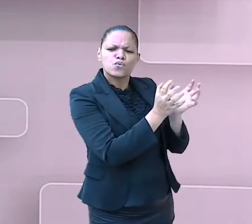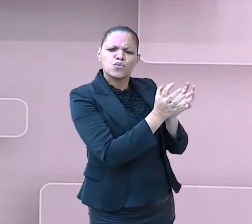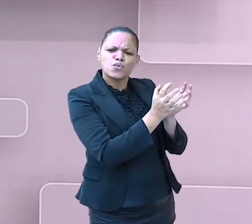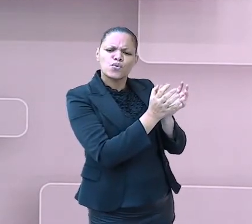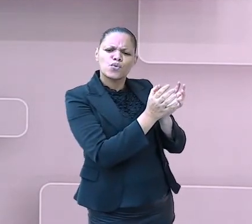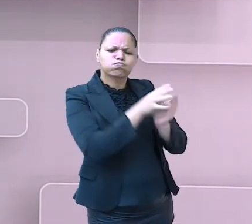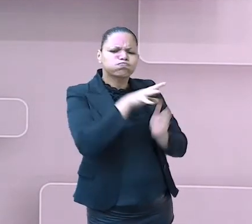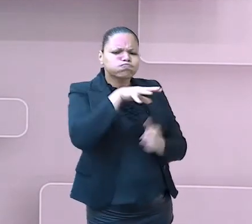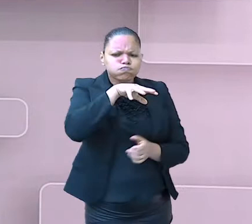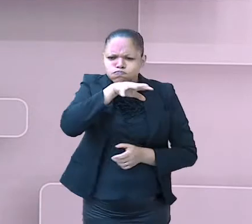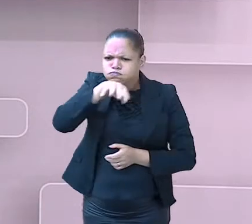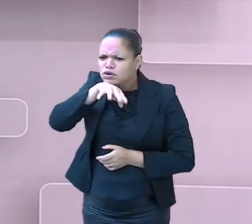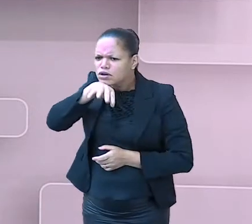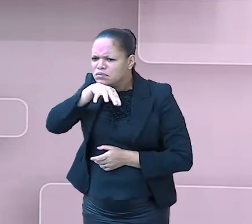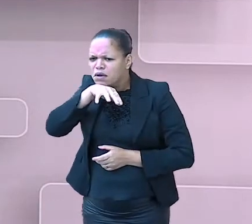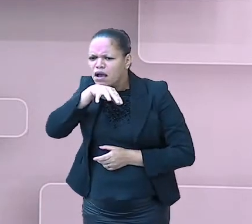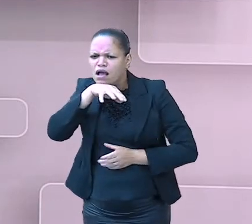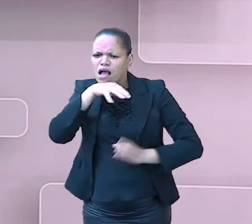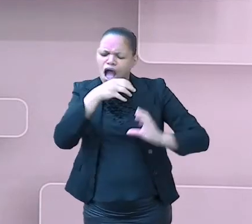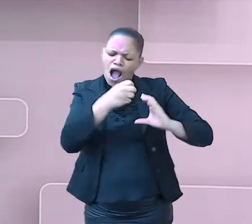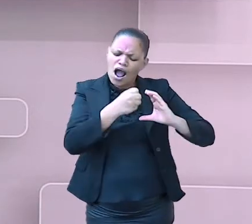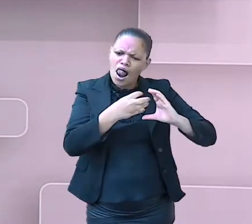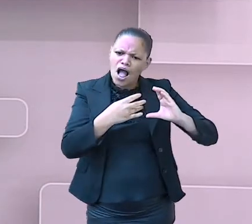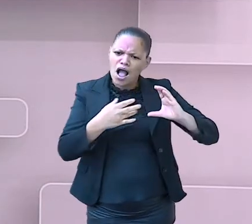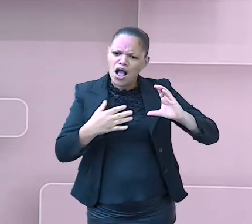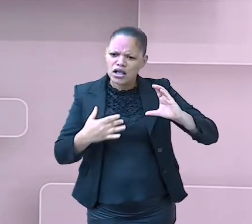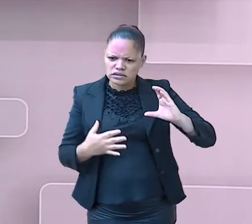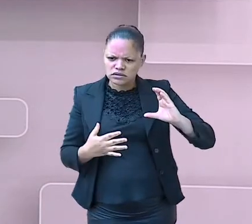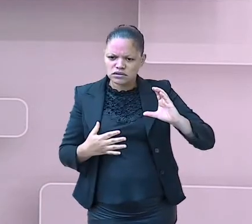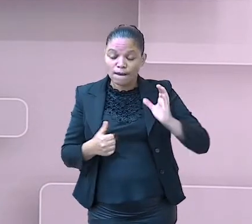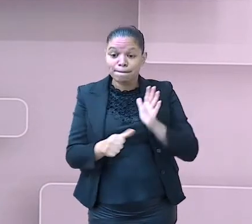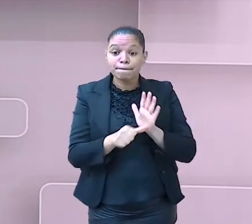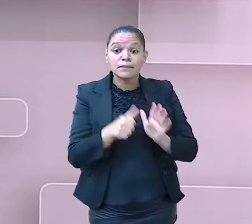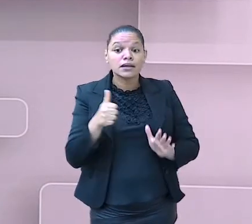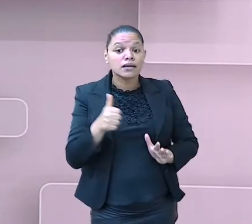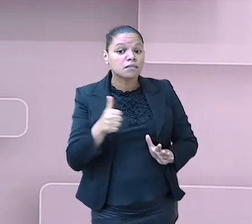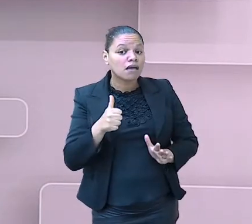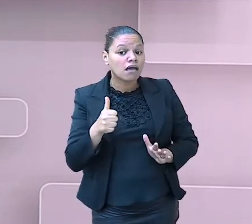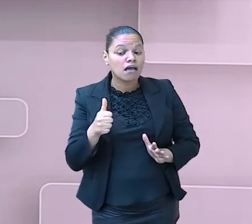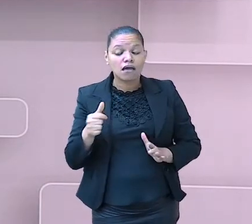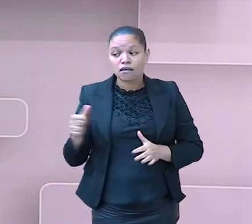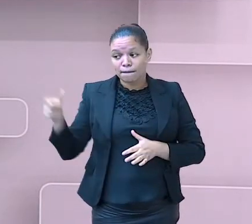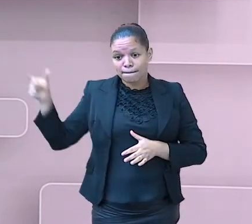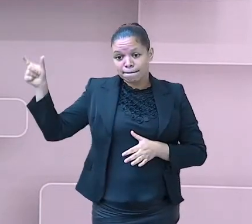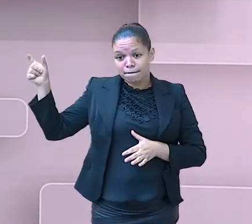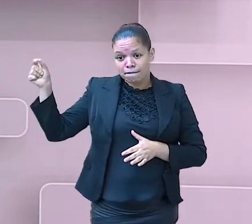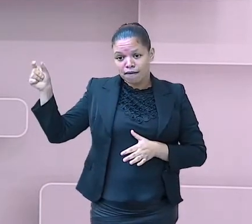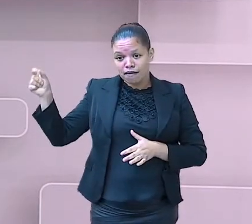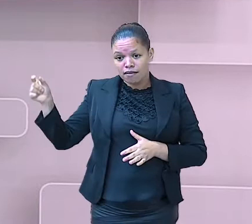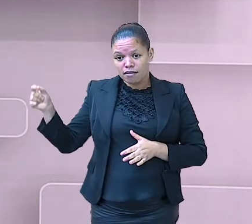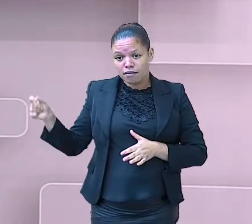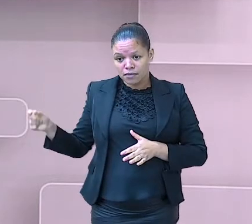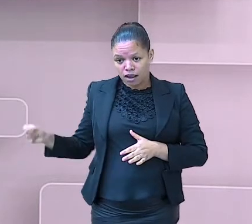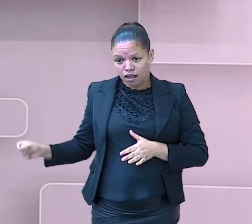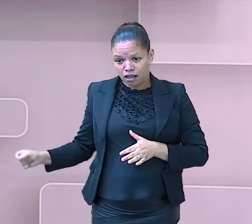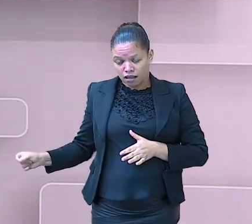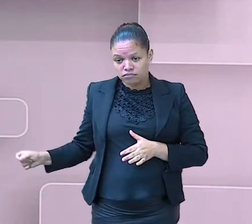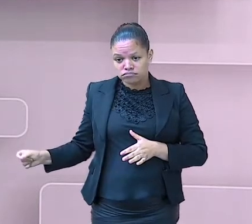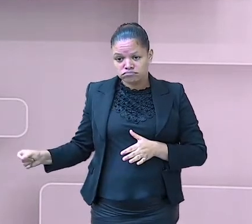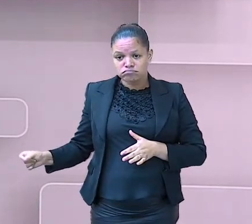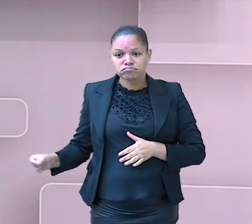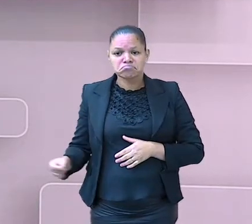nós classificamos os animais como vertebrados e invertebrados. Vertebrados, aqueles que